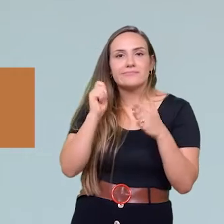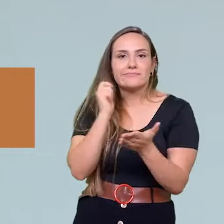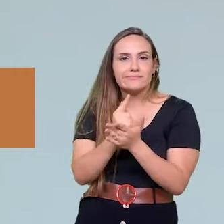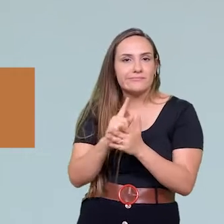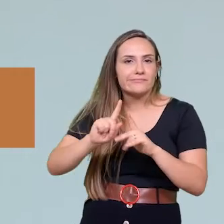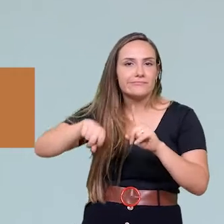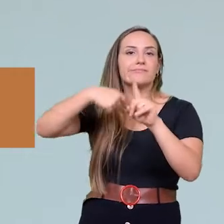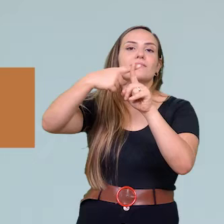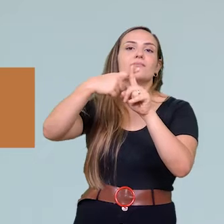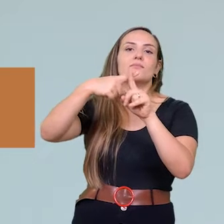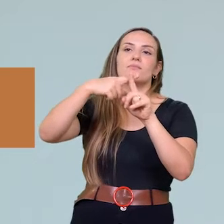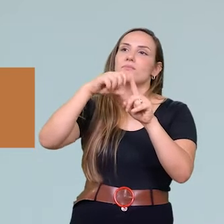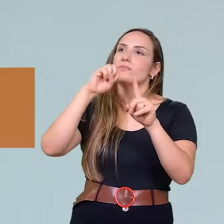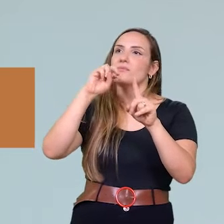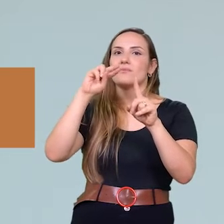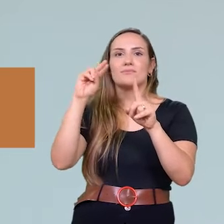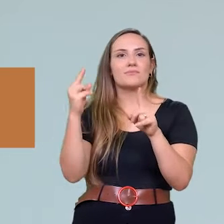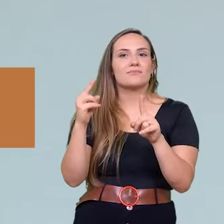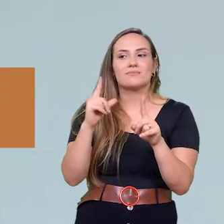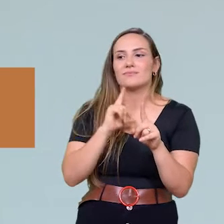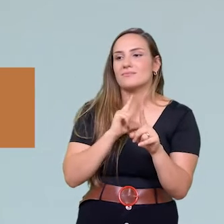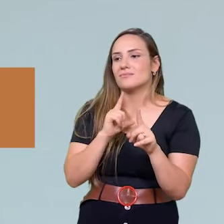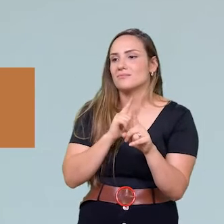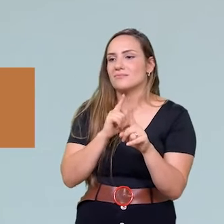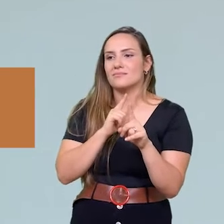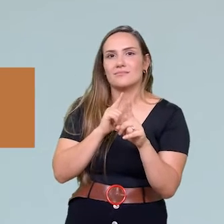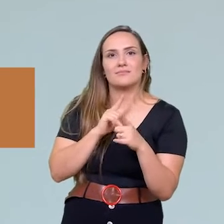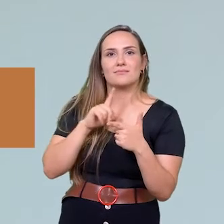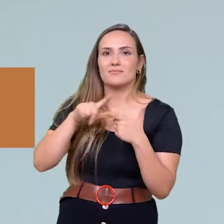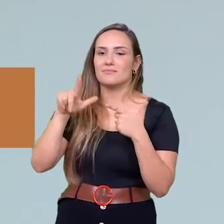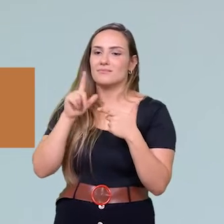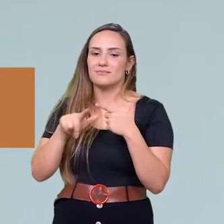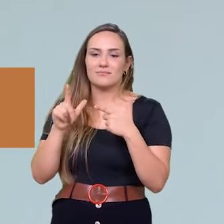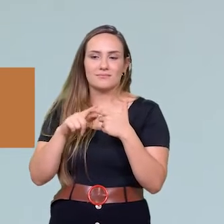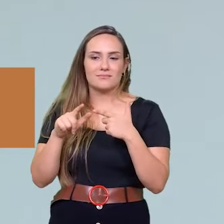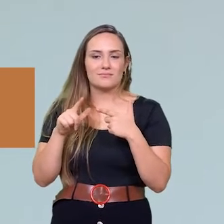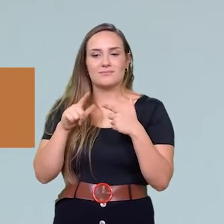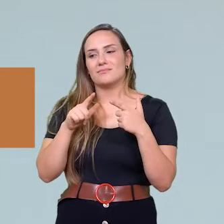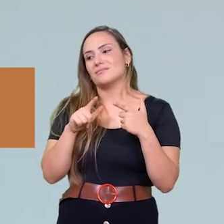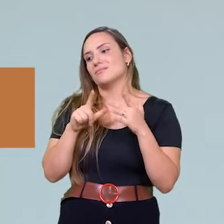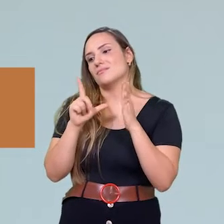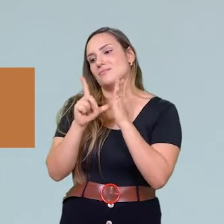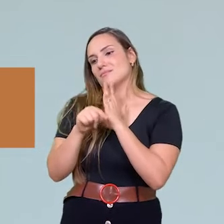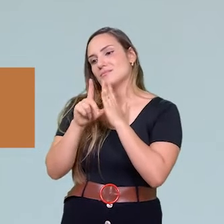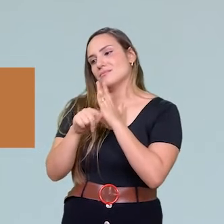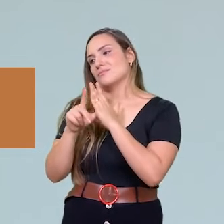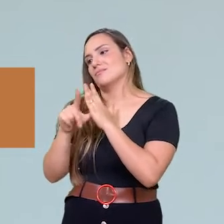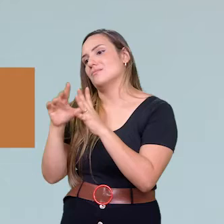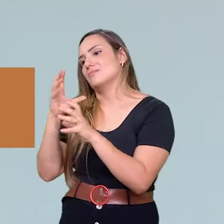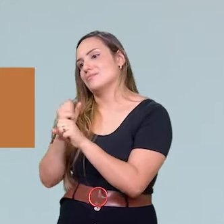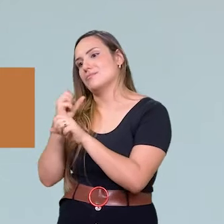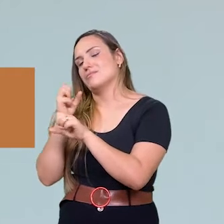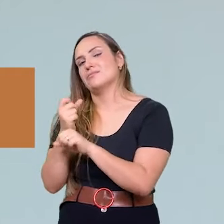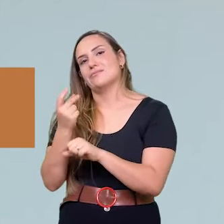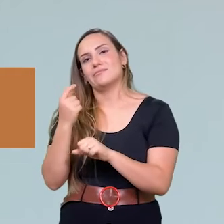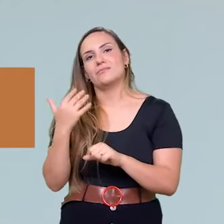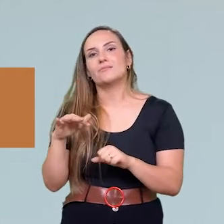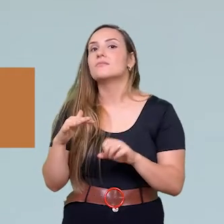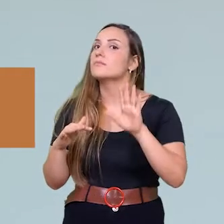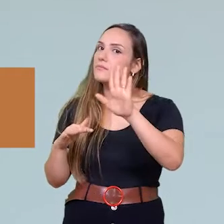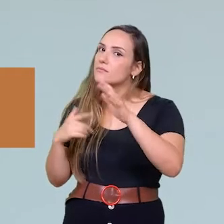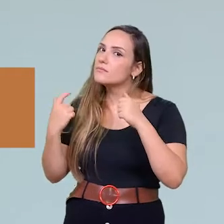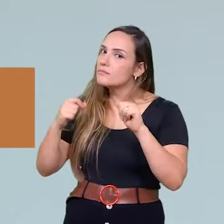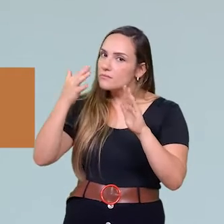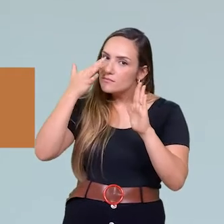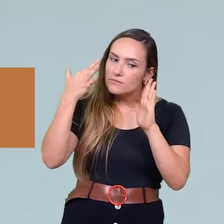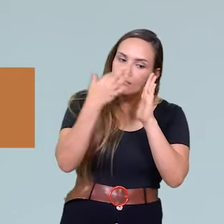paga o que não deveria ou se coloca numa situação de, eventualmente, ter um acúmulo. As pessoas precisam olhar para